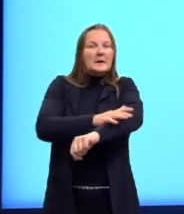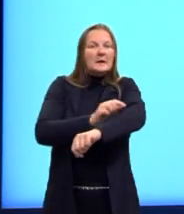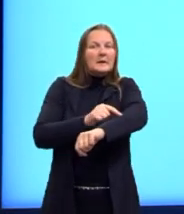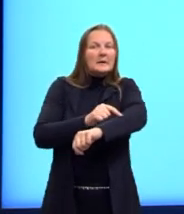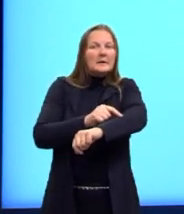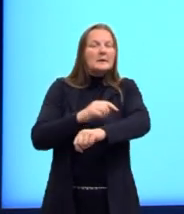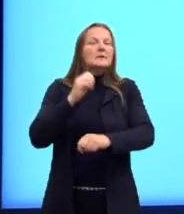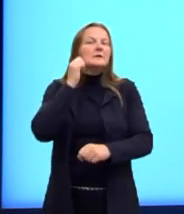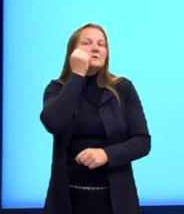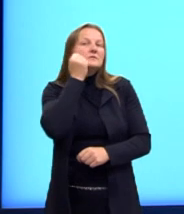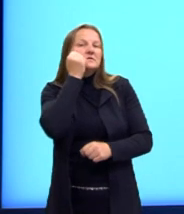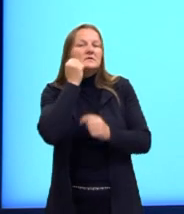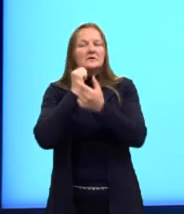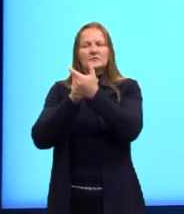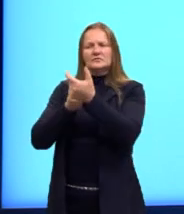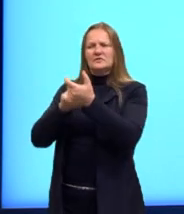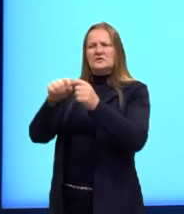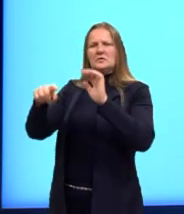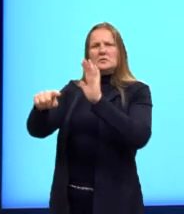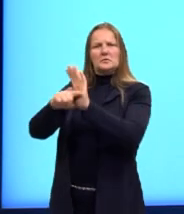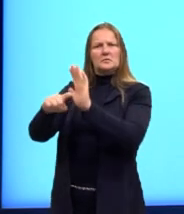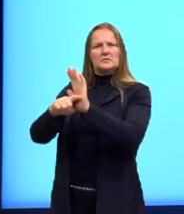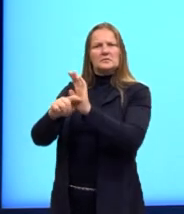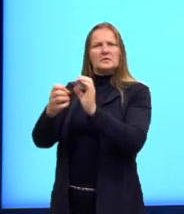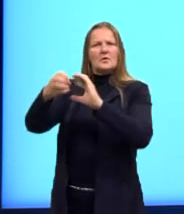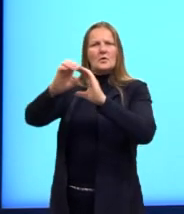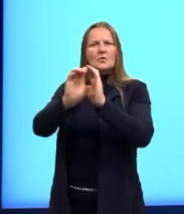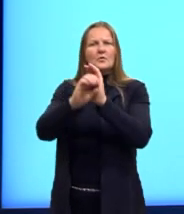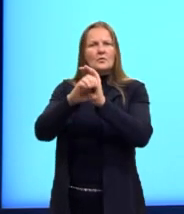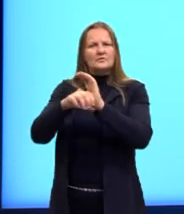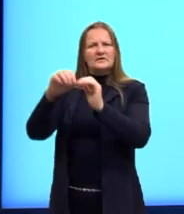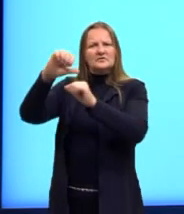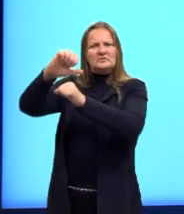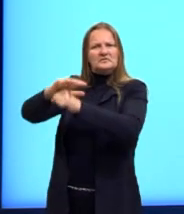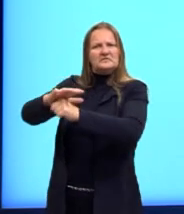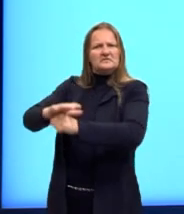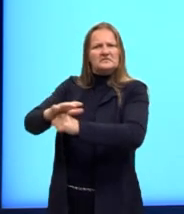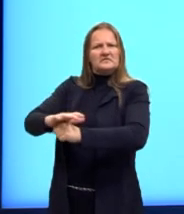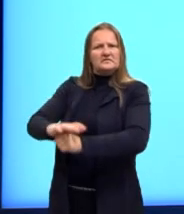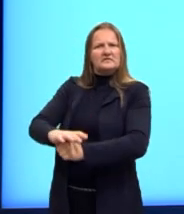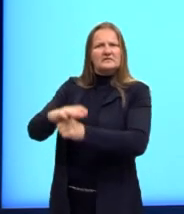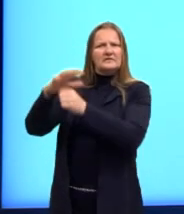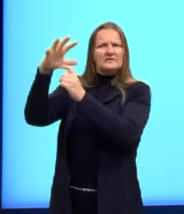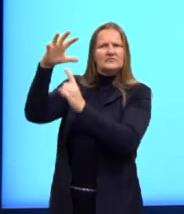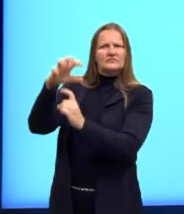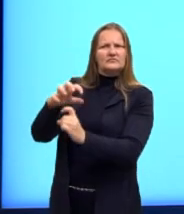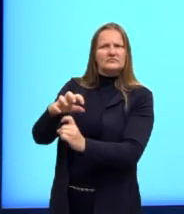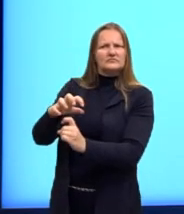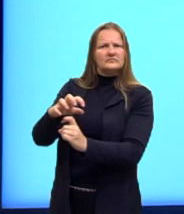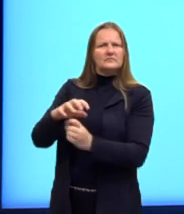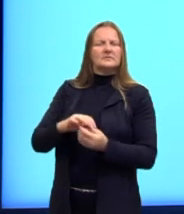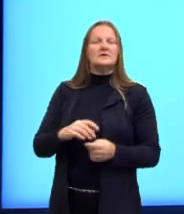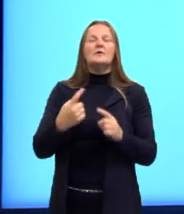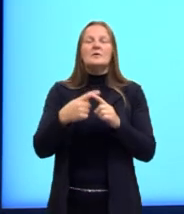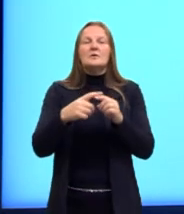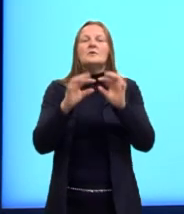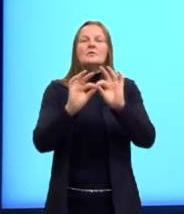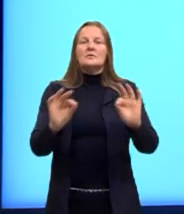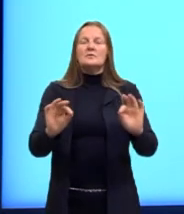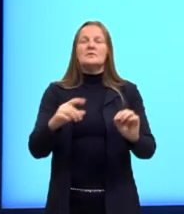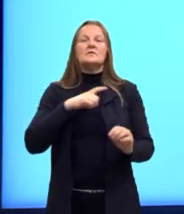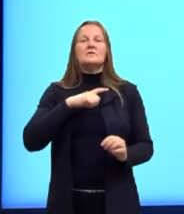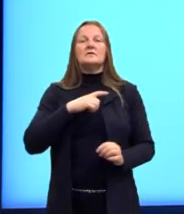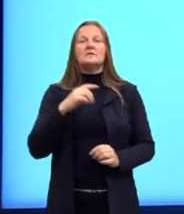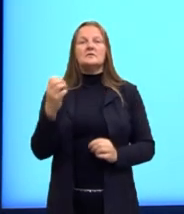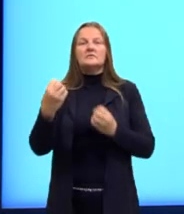negativos isso é um dos artifícios linguísticos que tornam comum né que se tornaram comuns e que foram para